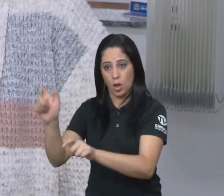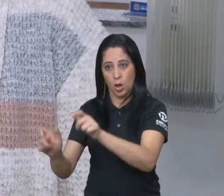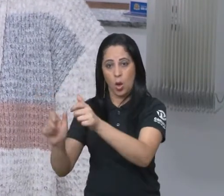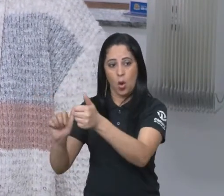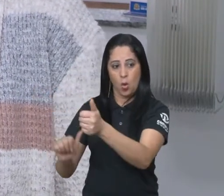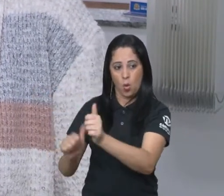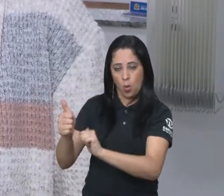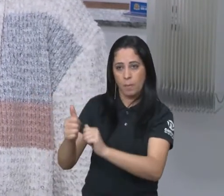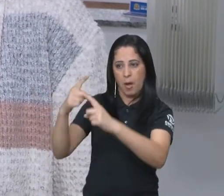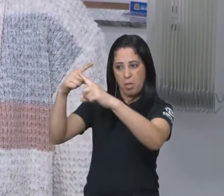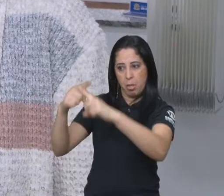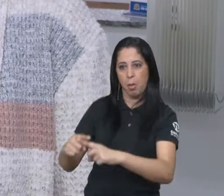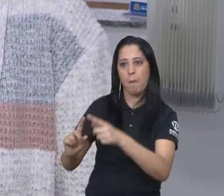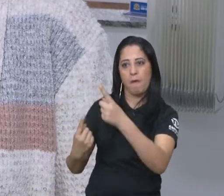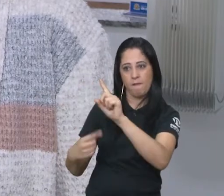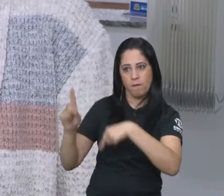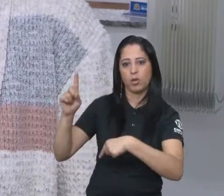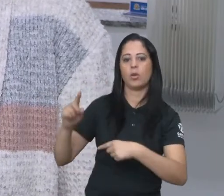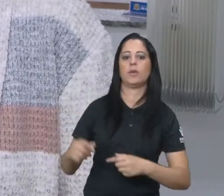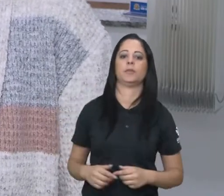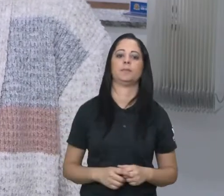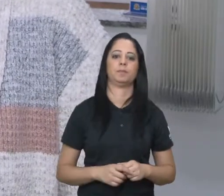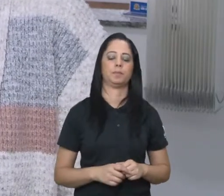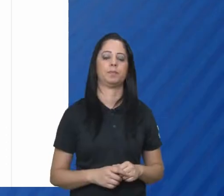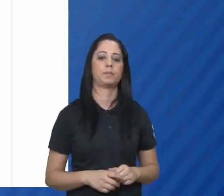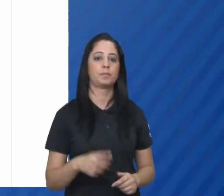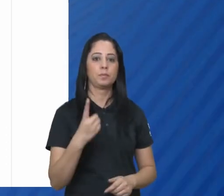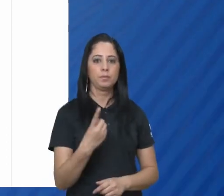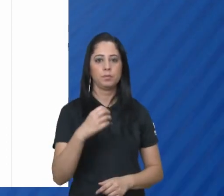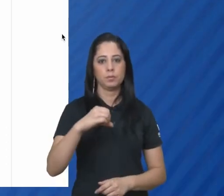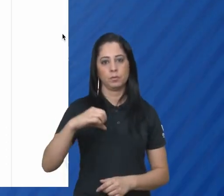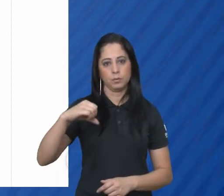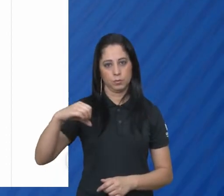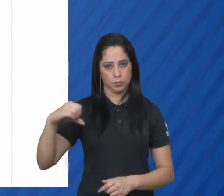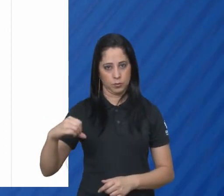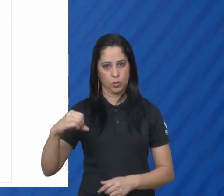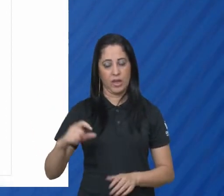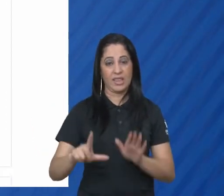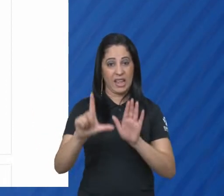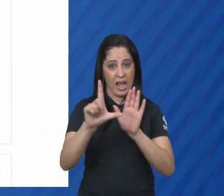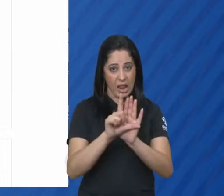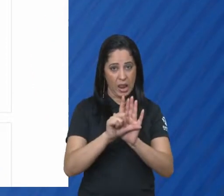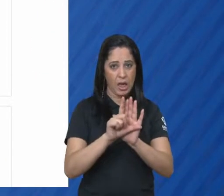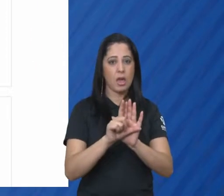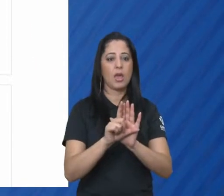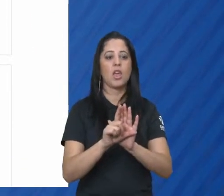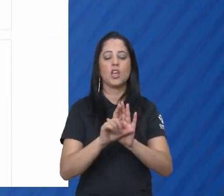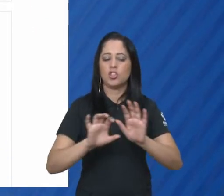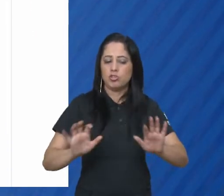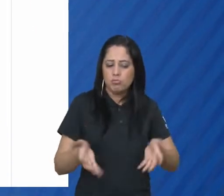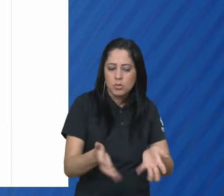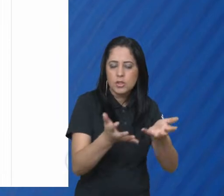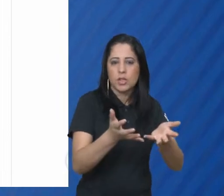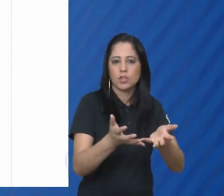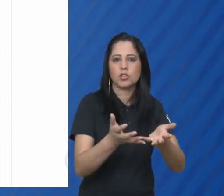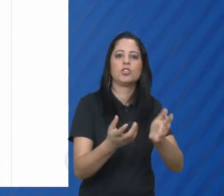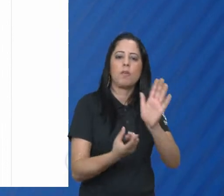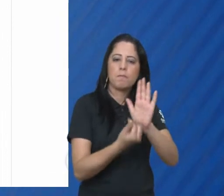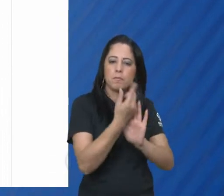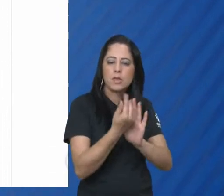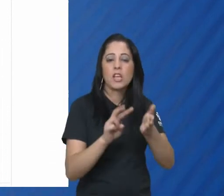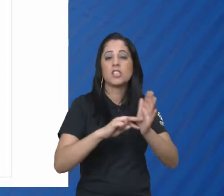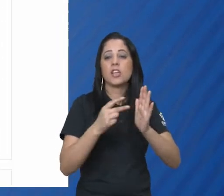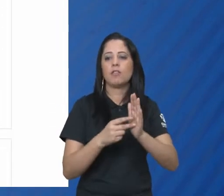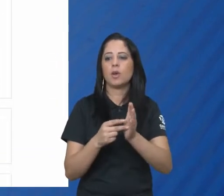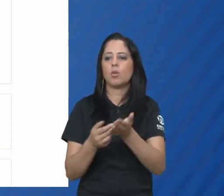mas do desenvolvimento do desporto social também. Criada em 1999, a Lei de Incentivo Fiscal